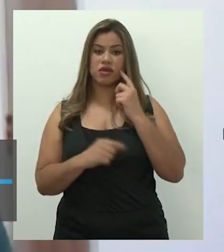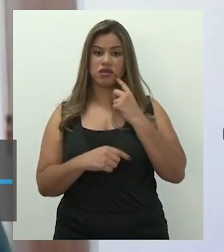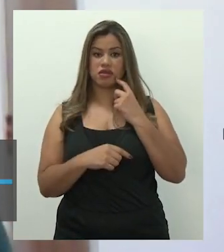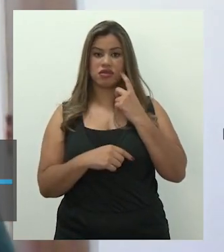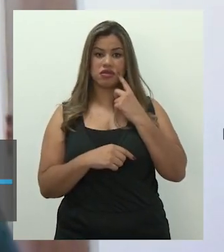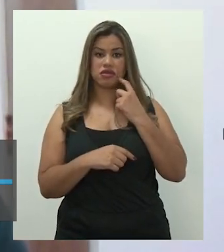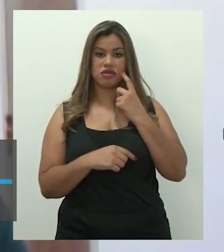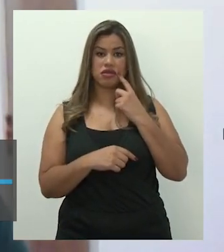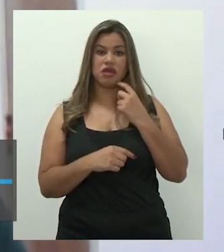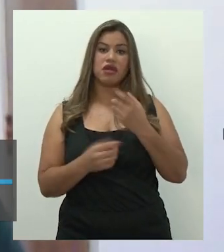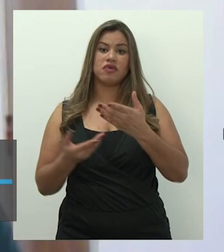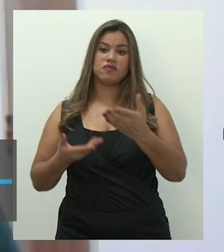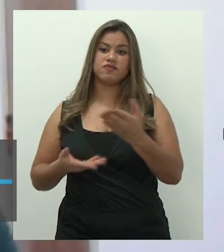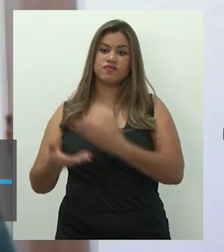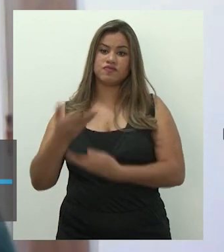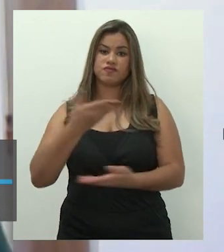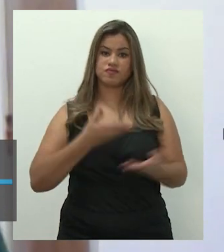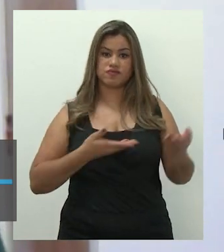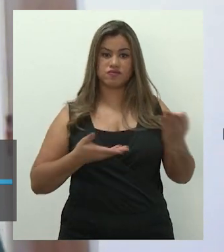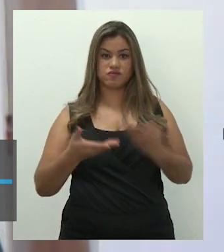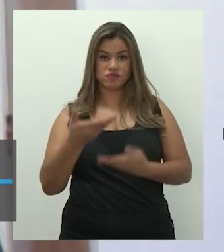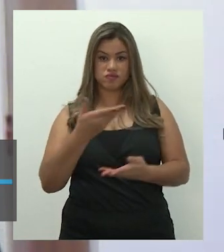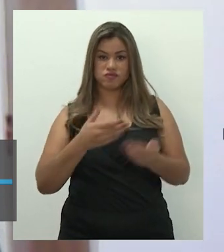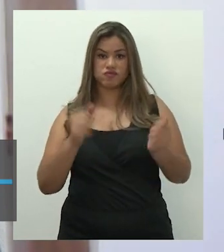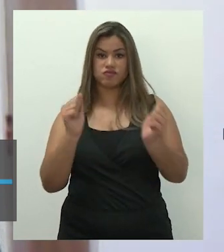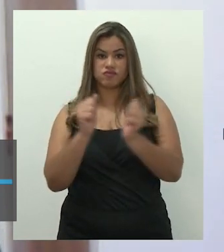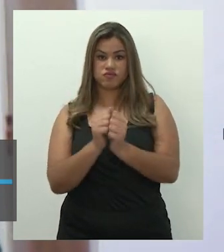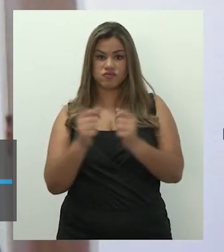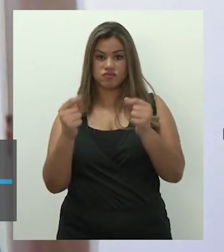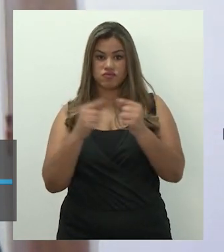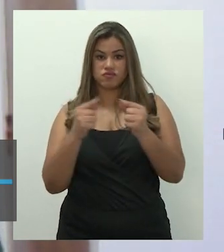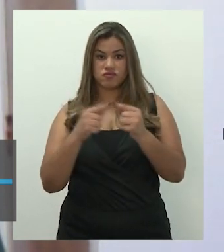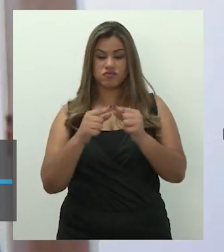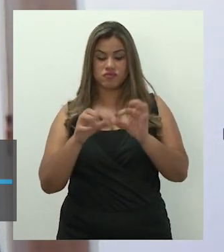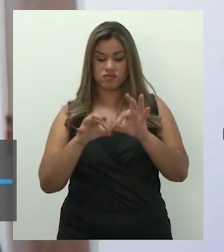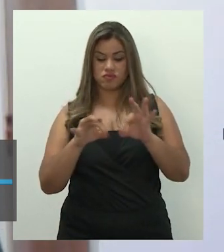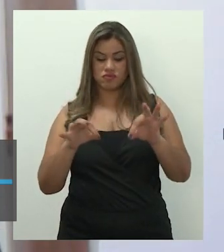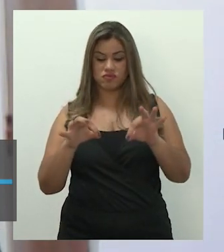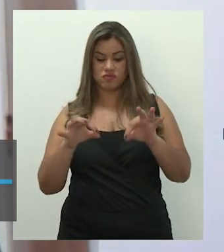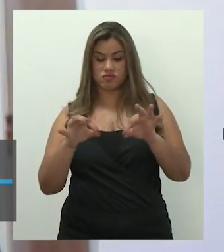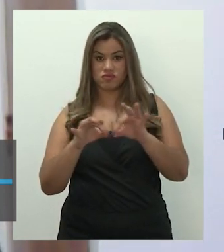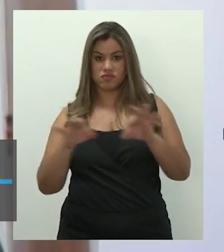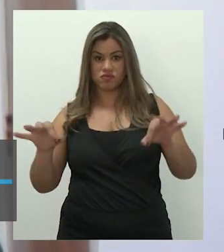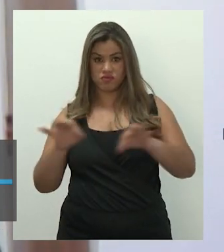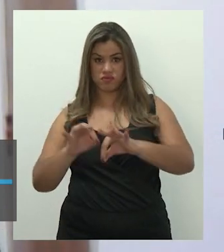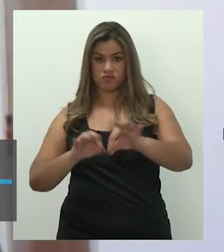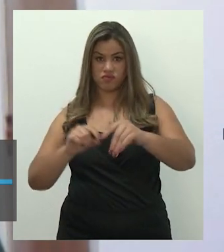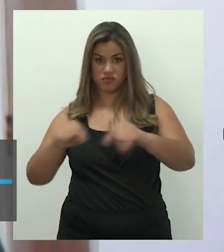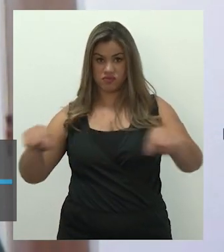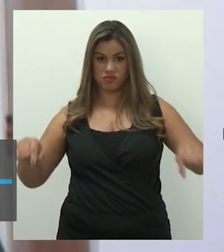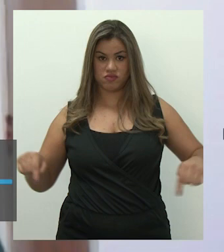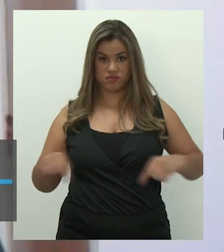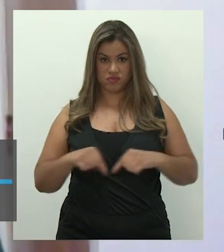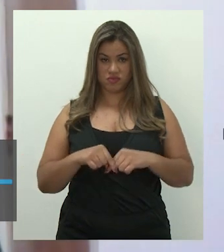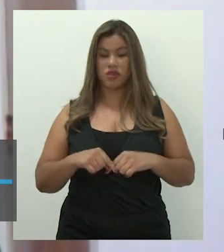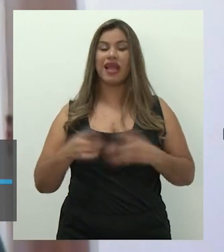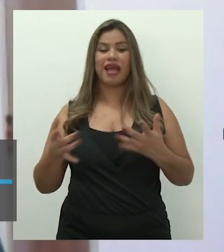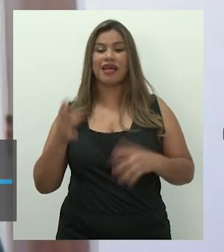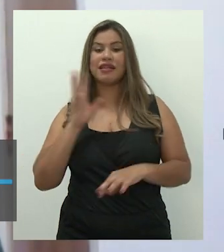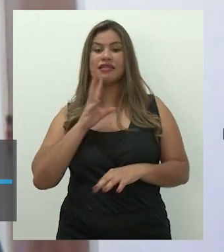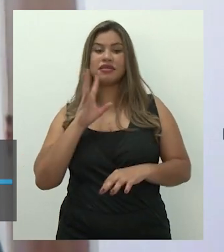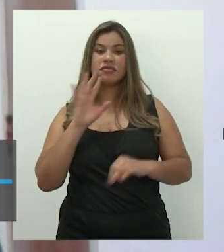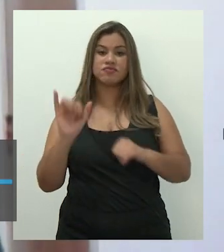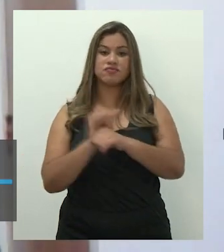Essas interações que a gente falou com vocês sobre perímetro era para resgatar. Essa é uma estratégia excelente para